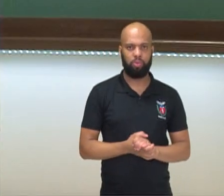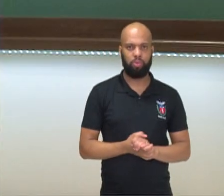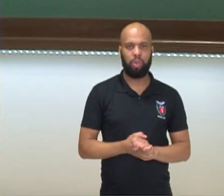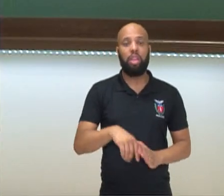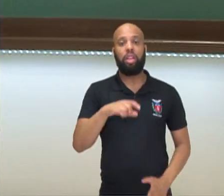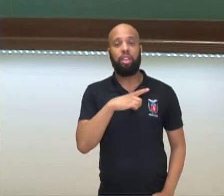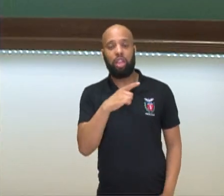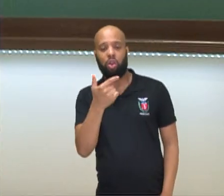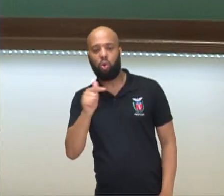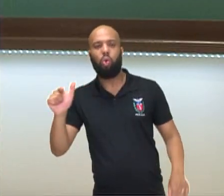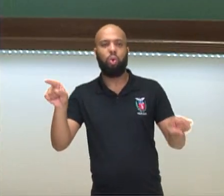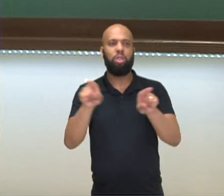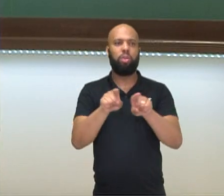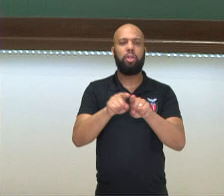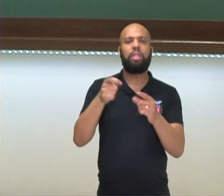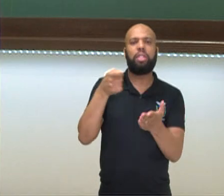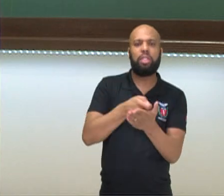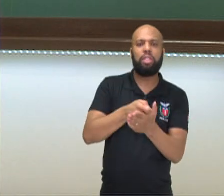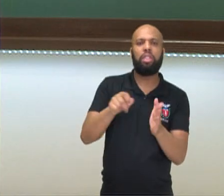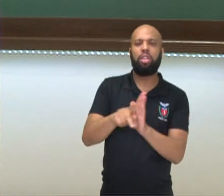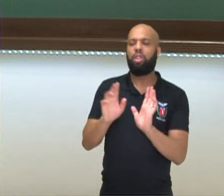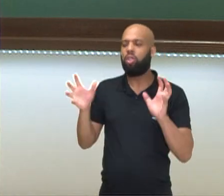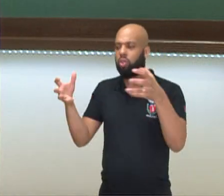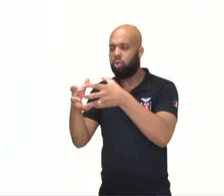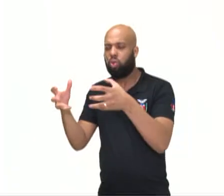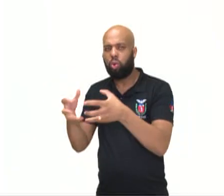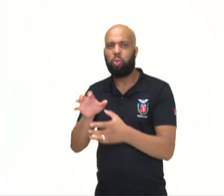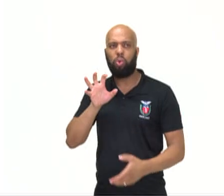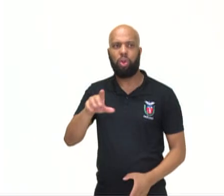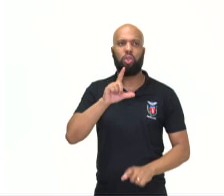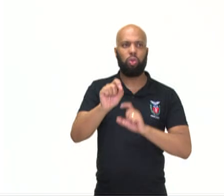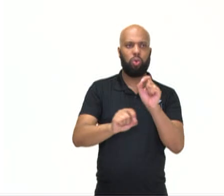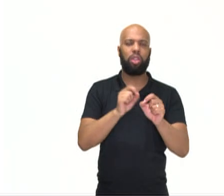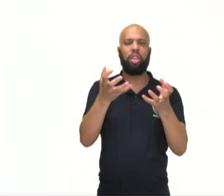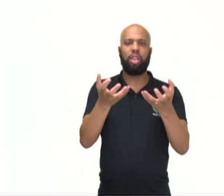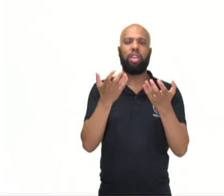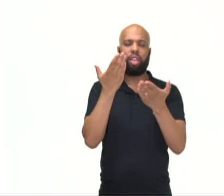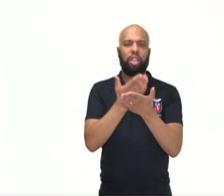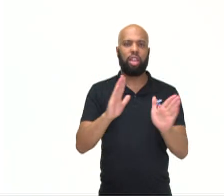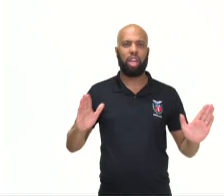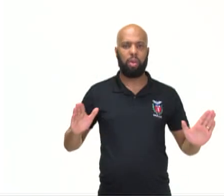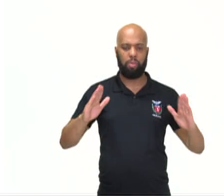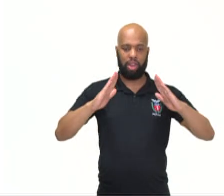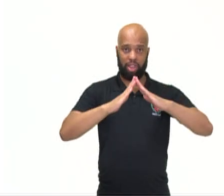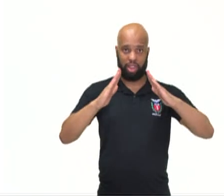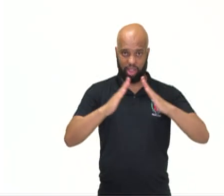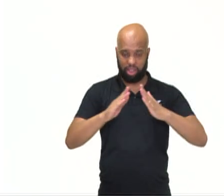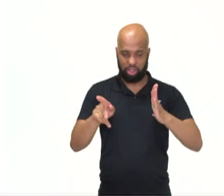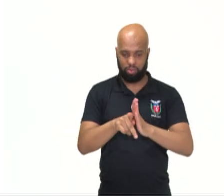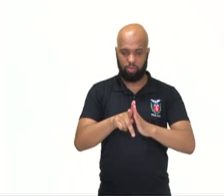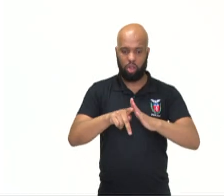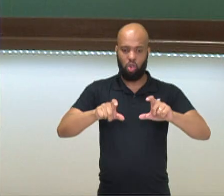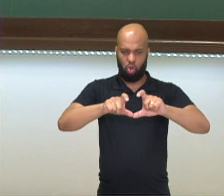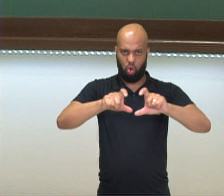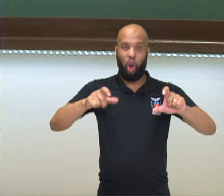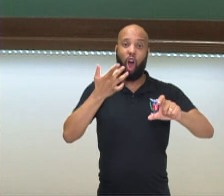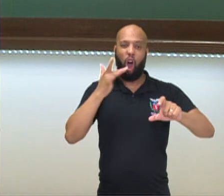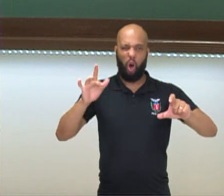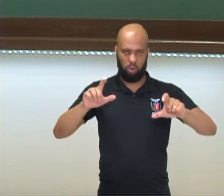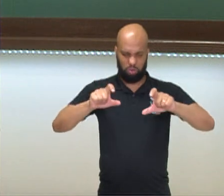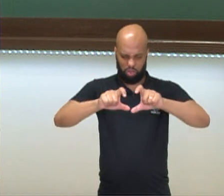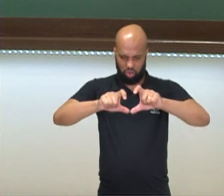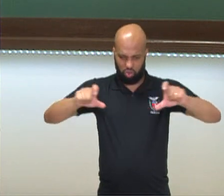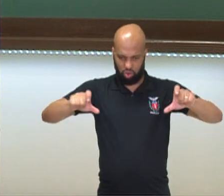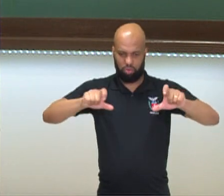reivindicação desses rebeldes vai ser a extinção da criação das casas de fundição. Assim,